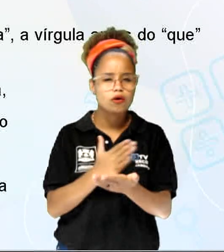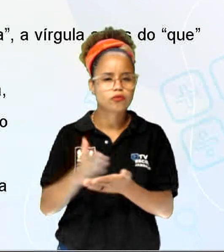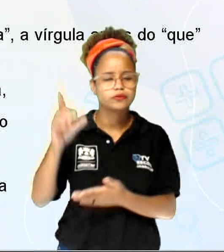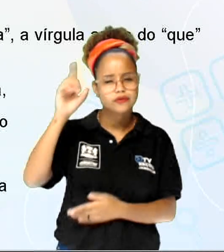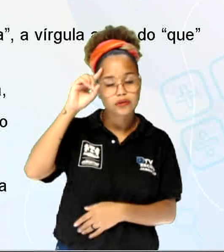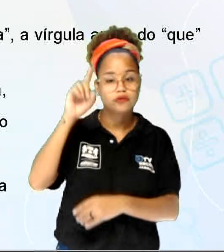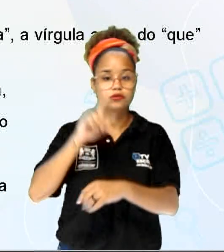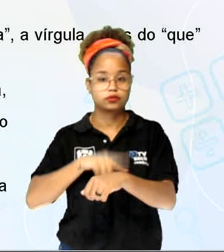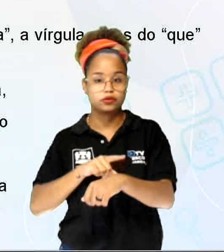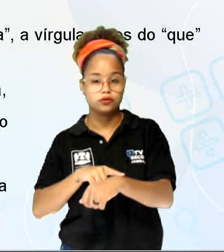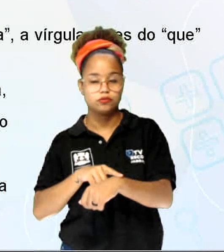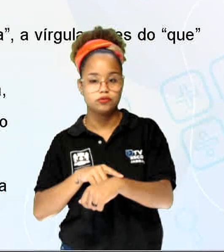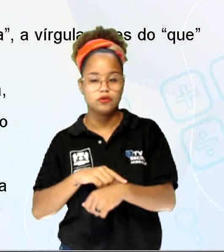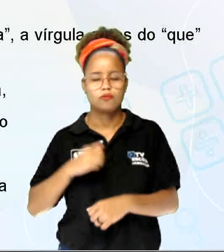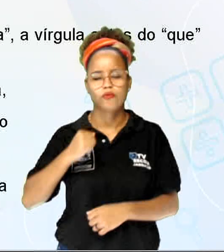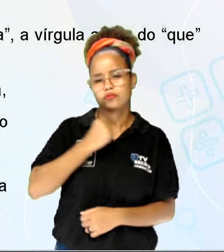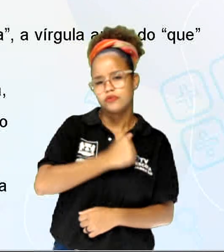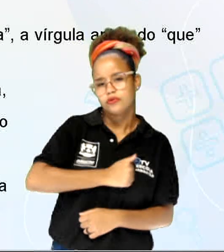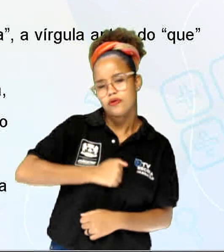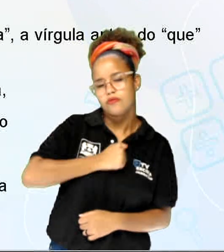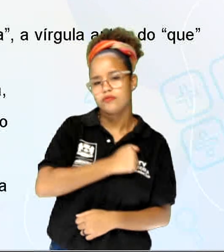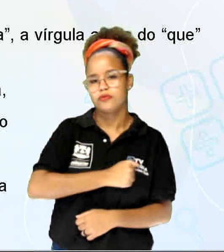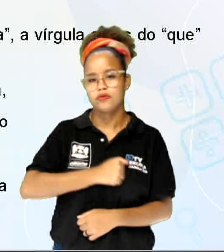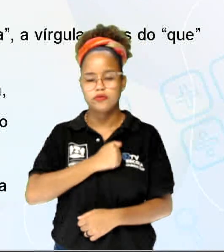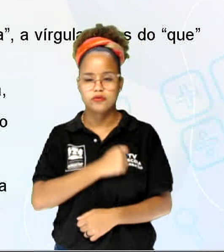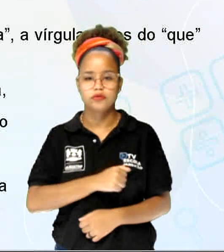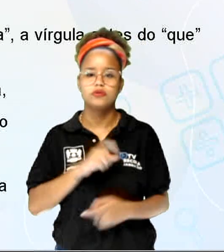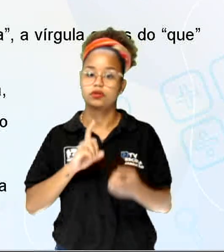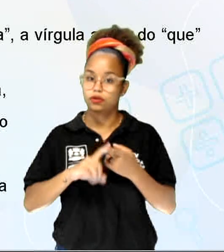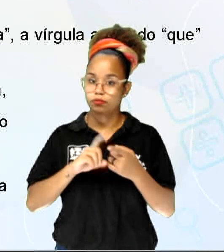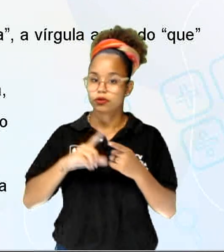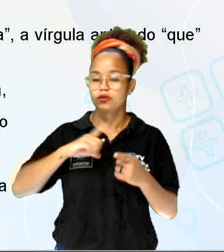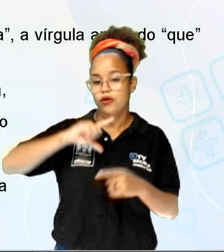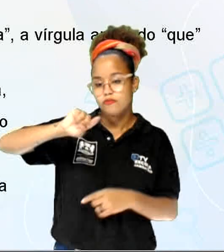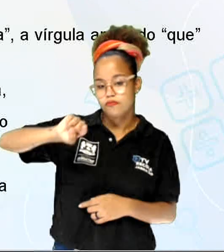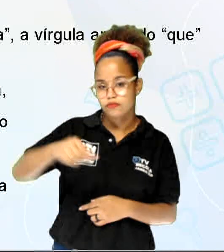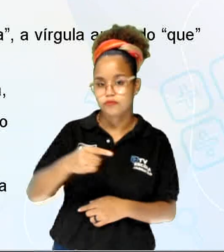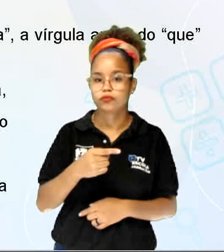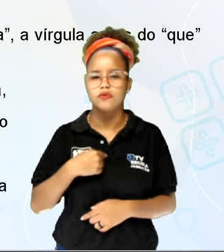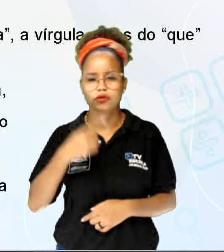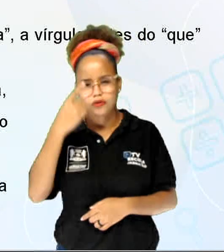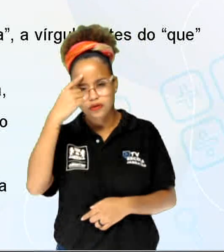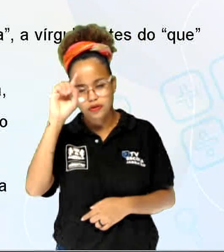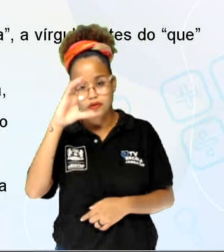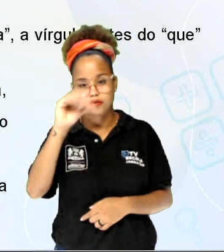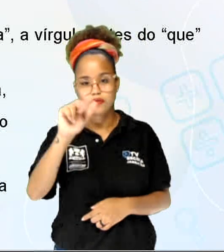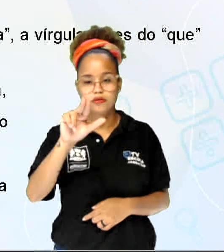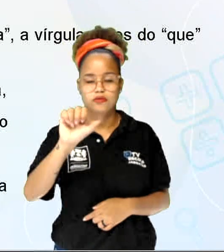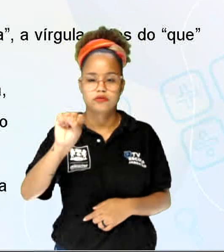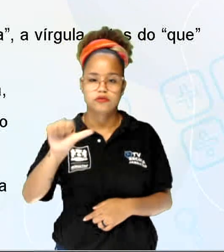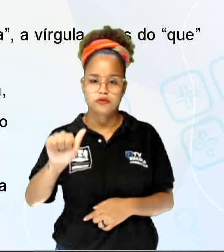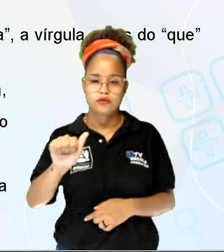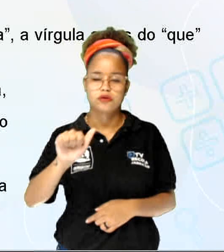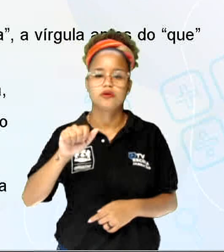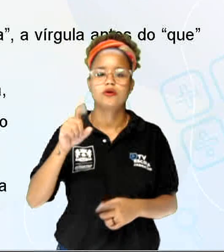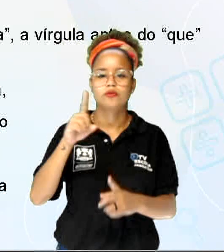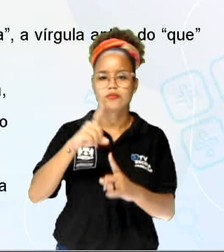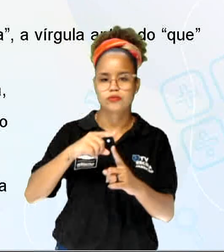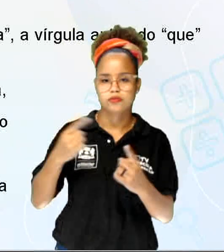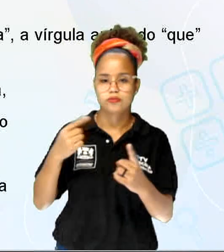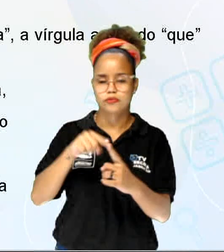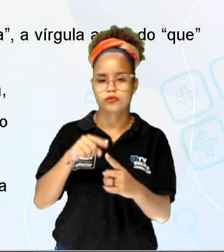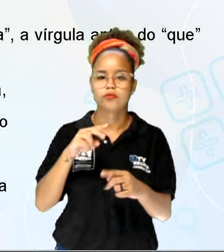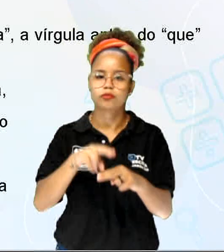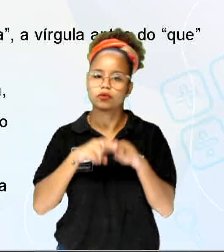Por farra ou nostalgia, também está entre vírgulas e dá a ideia de causa, seria o motivo pelo qual